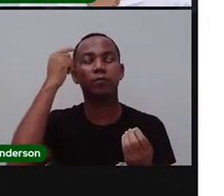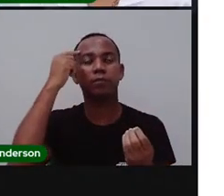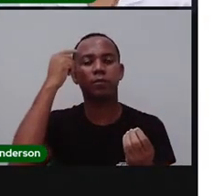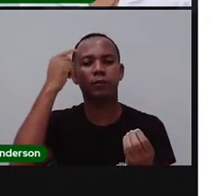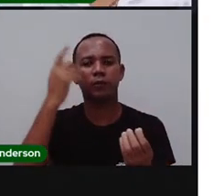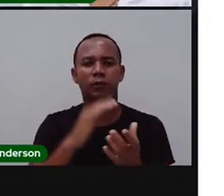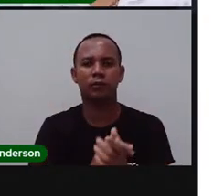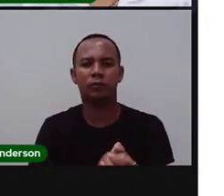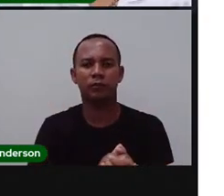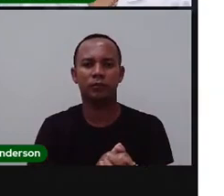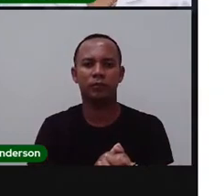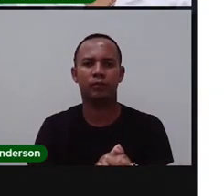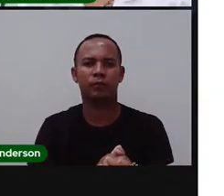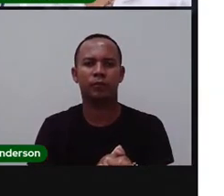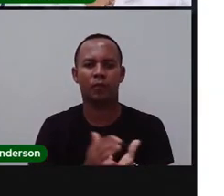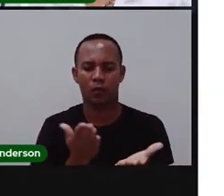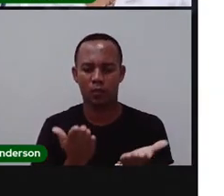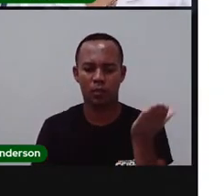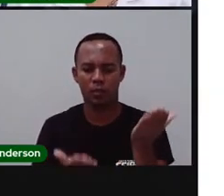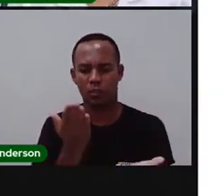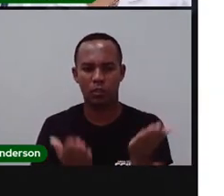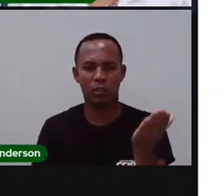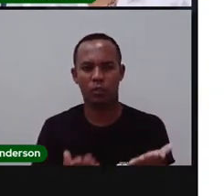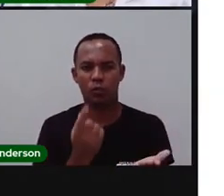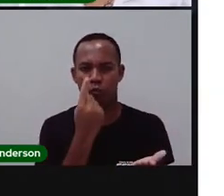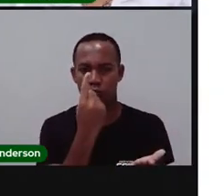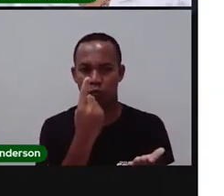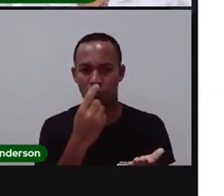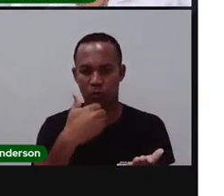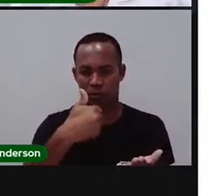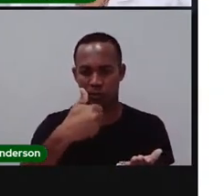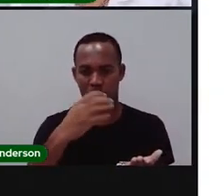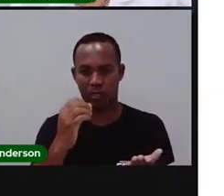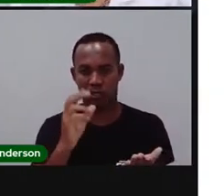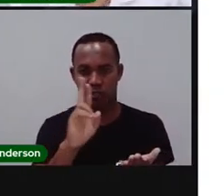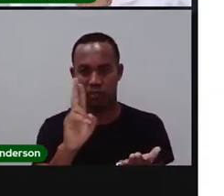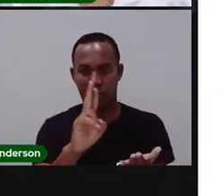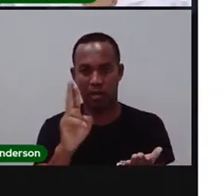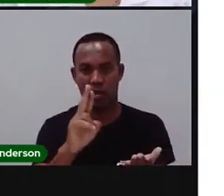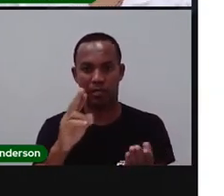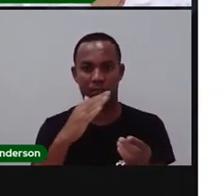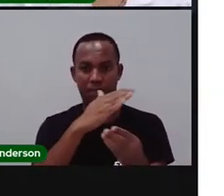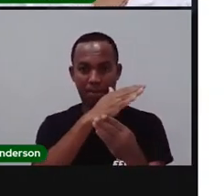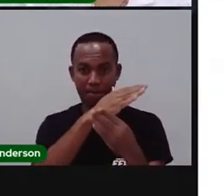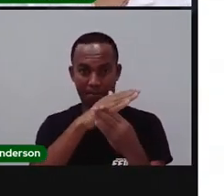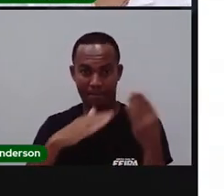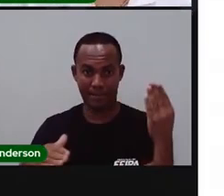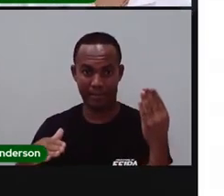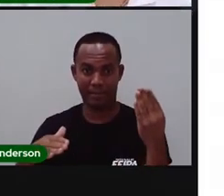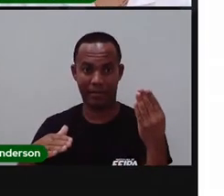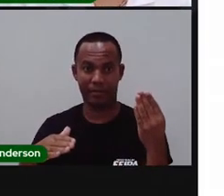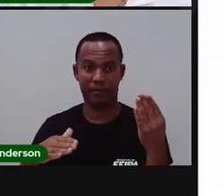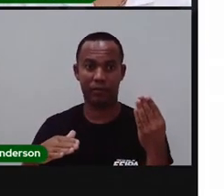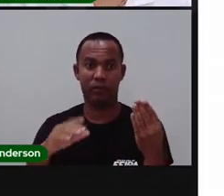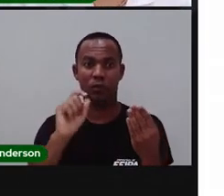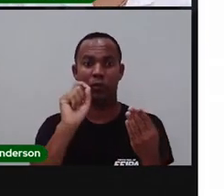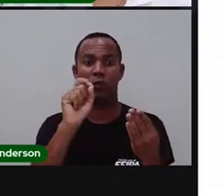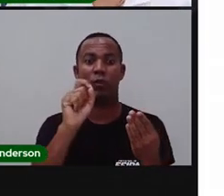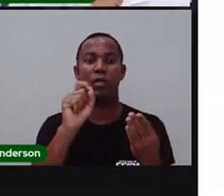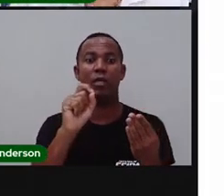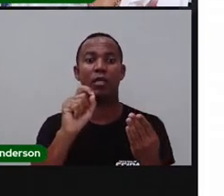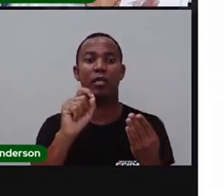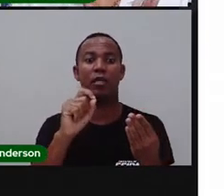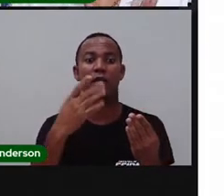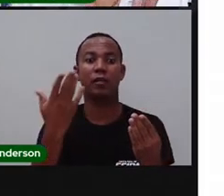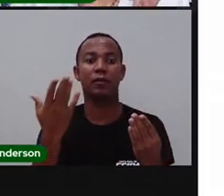sobre isso aí. Um quilo, 10 reais. A metade disso vai custar o quê? E aí, o que eu faço com